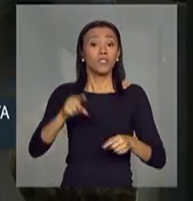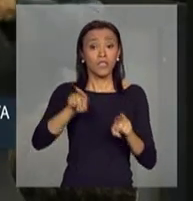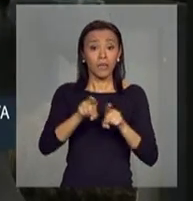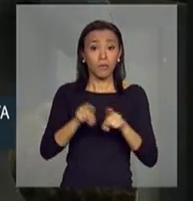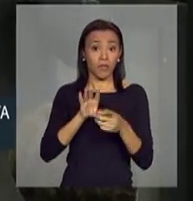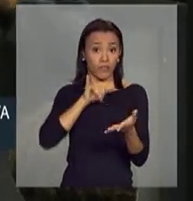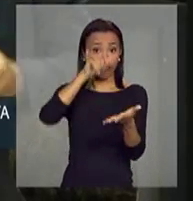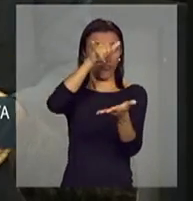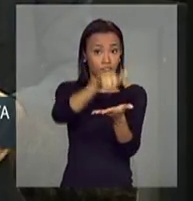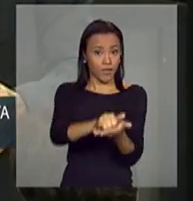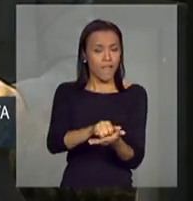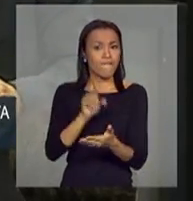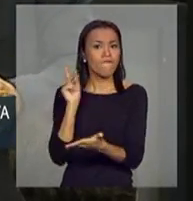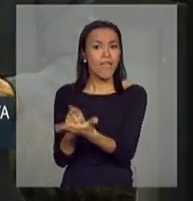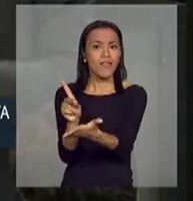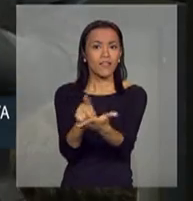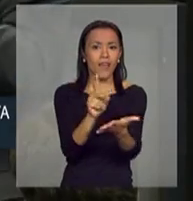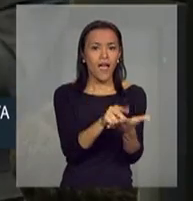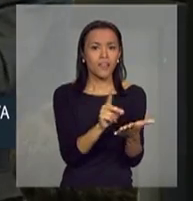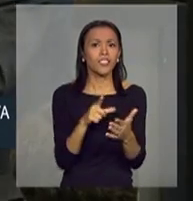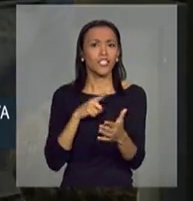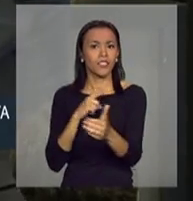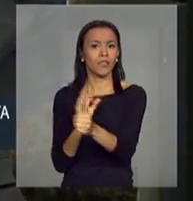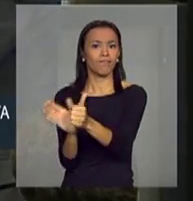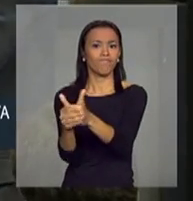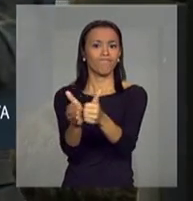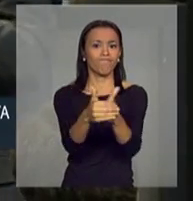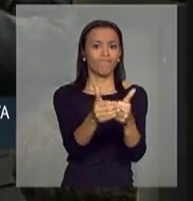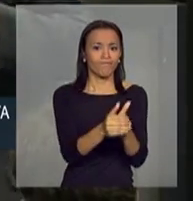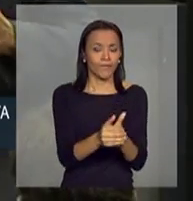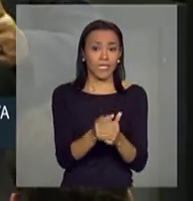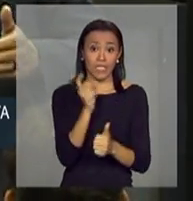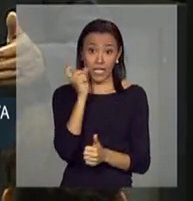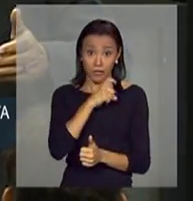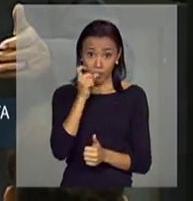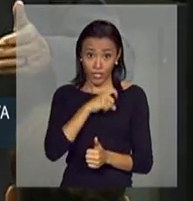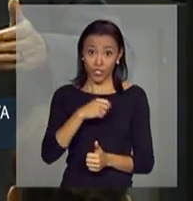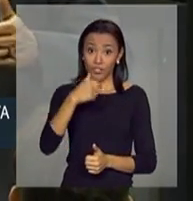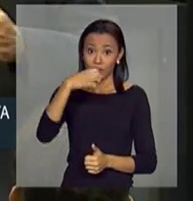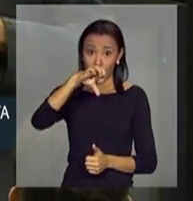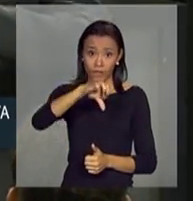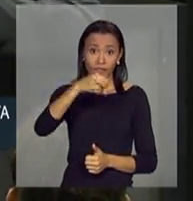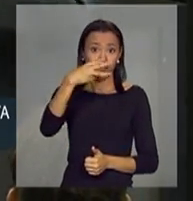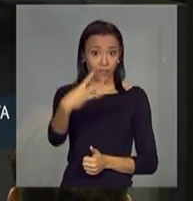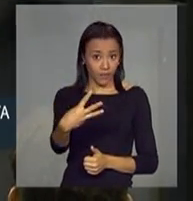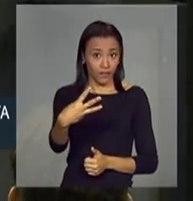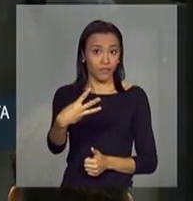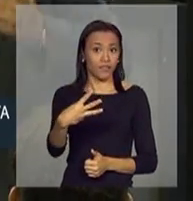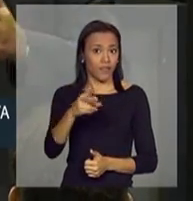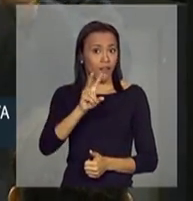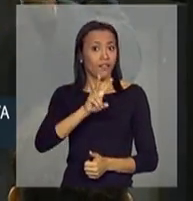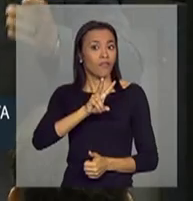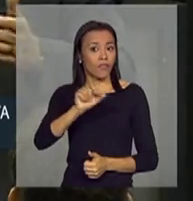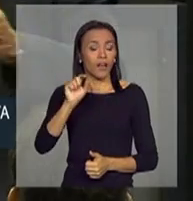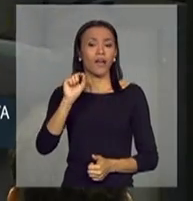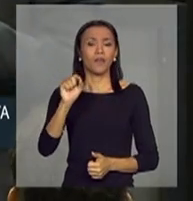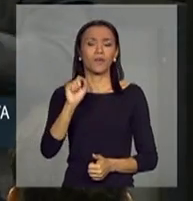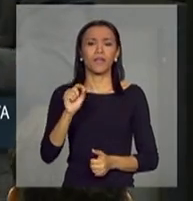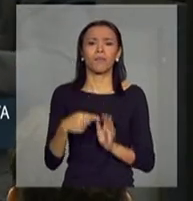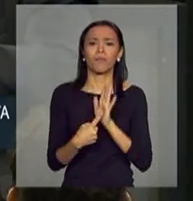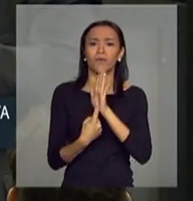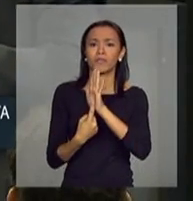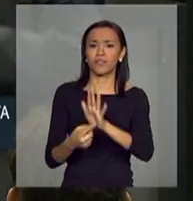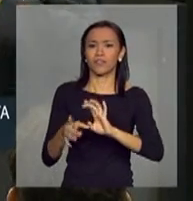do que eles possuem. Supõe que a mentira de 93, já reconquistadas